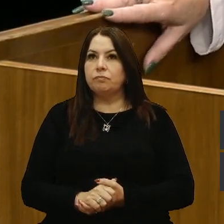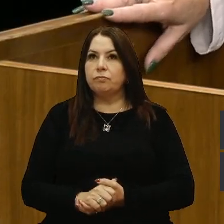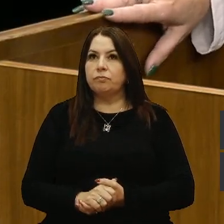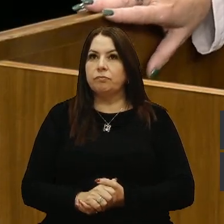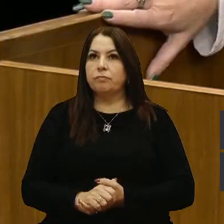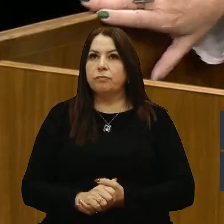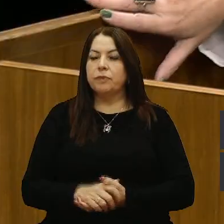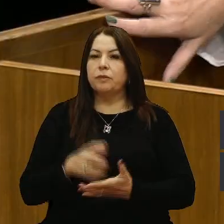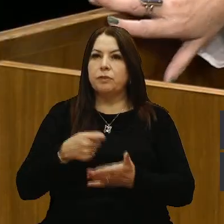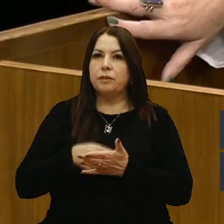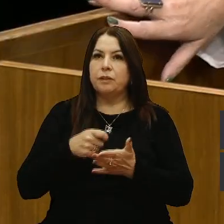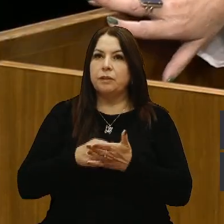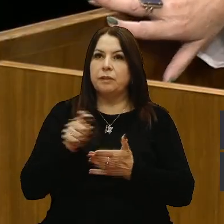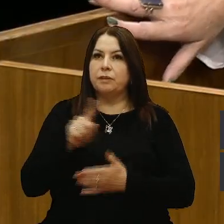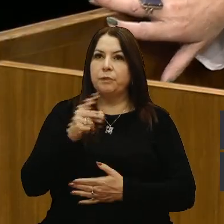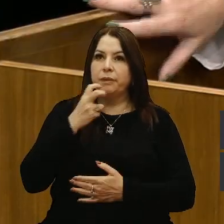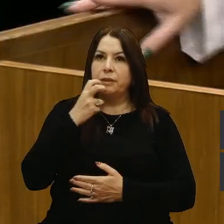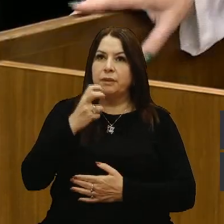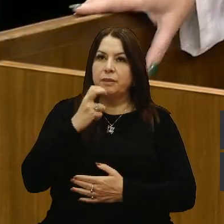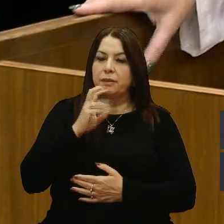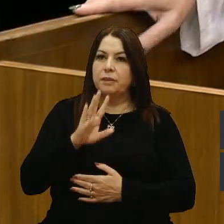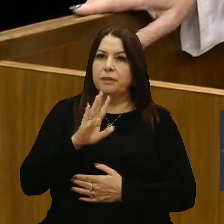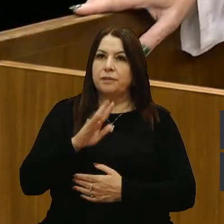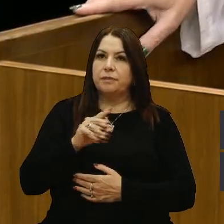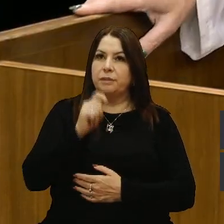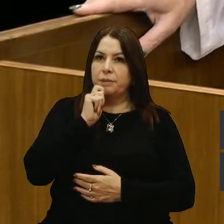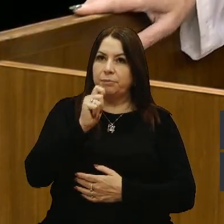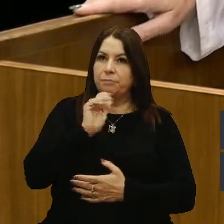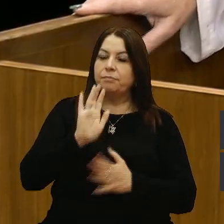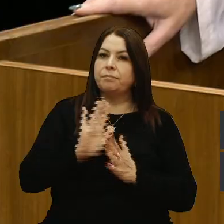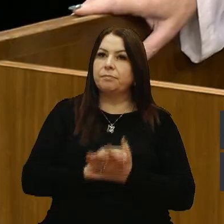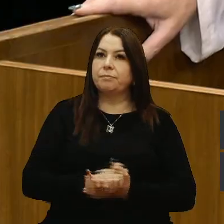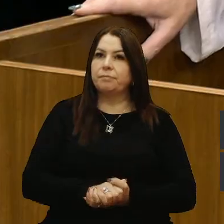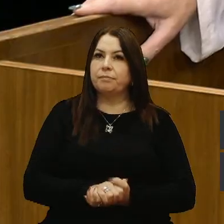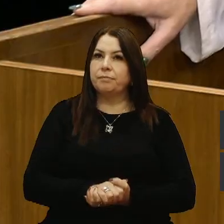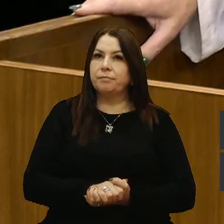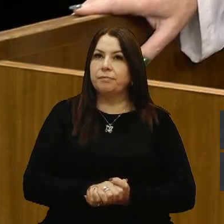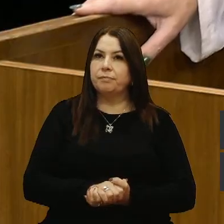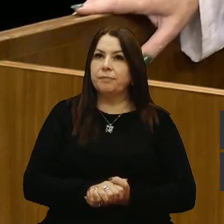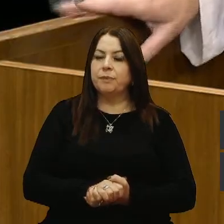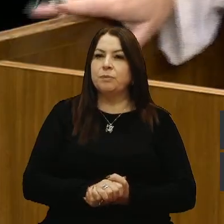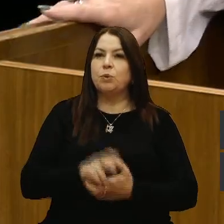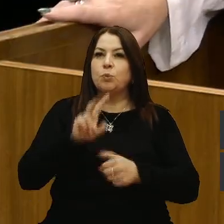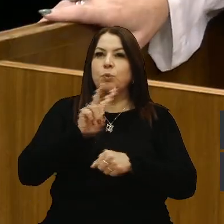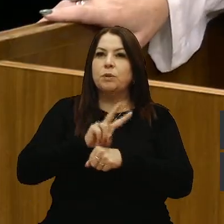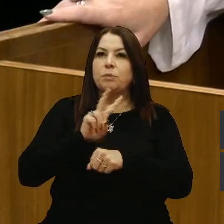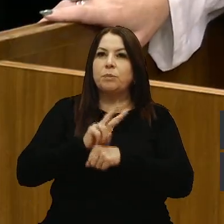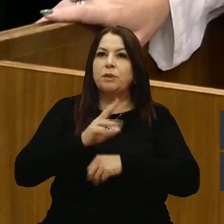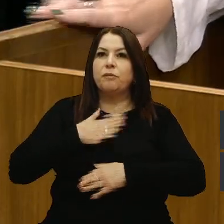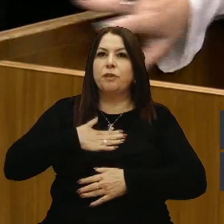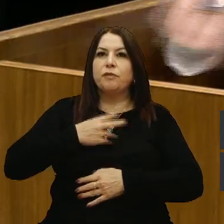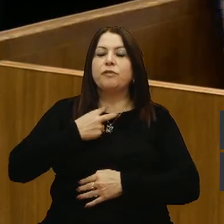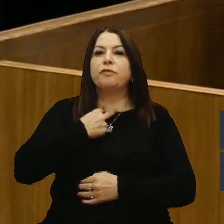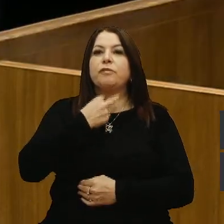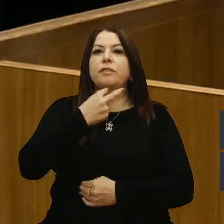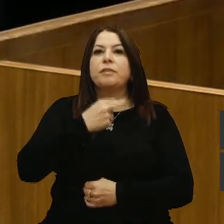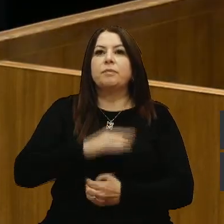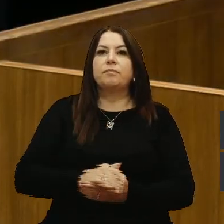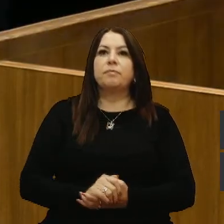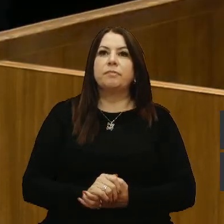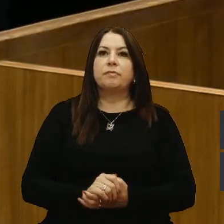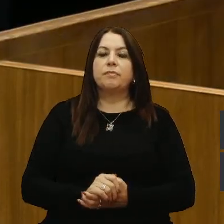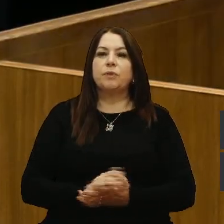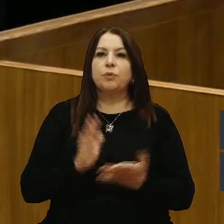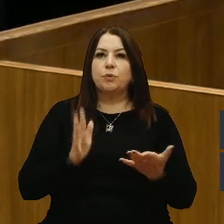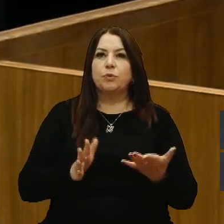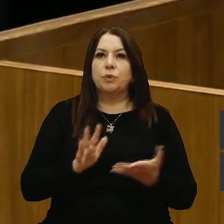eu vou tentar não gritar aqui no microfone para cuidar da minha voz, mas